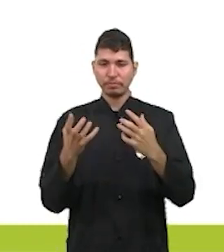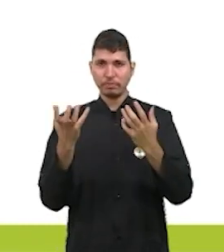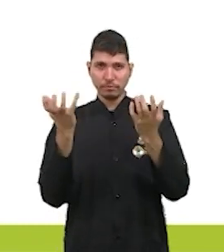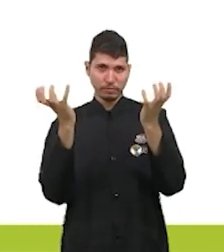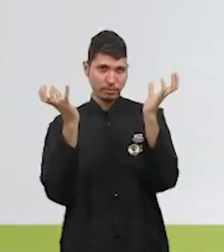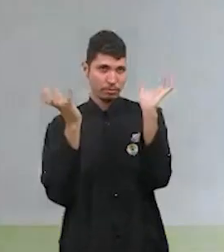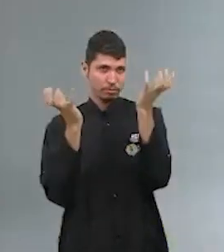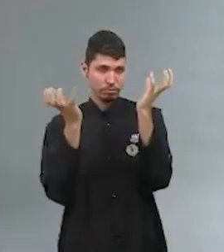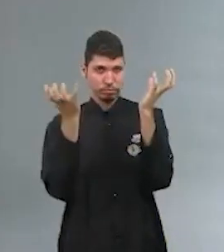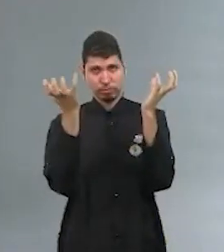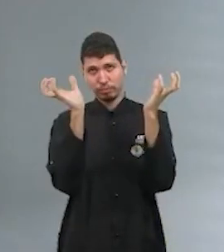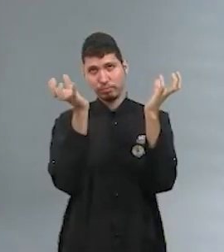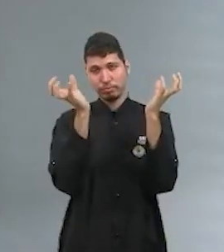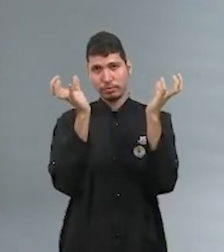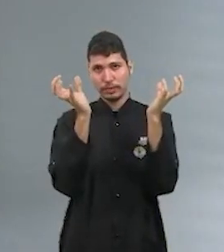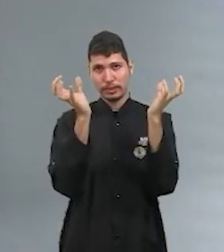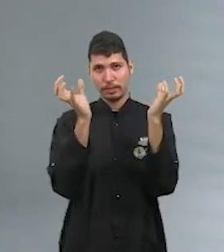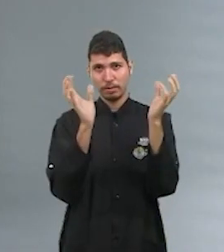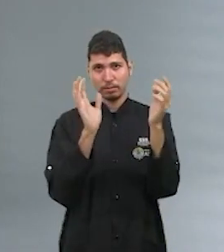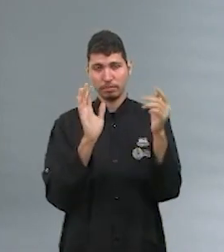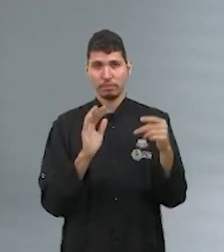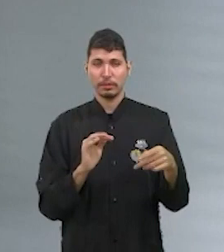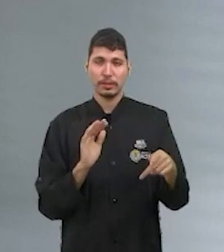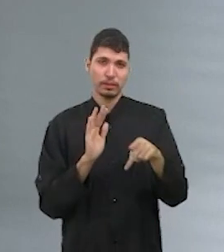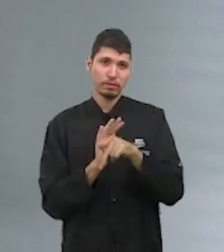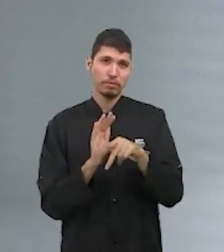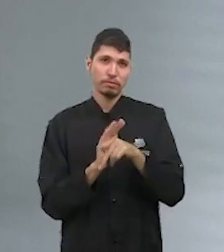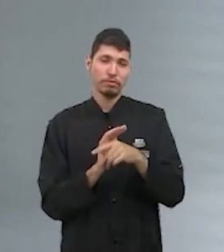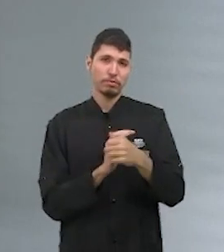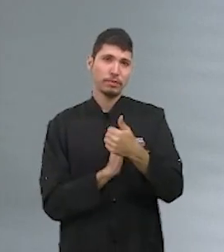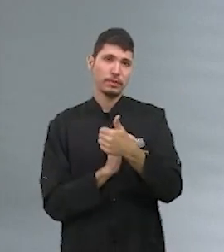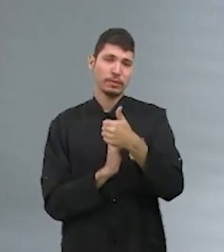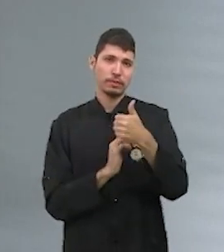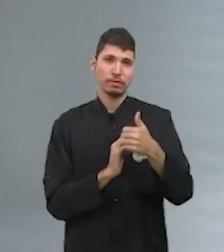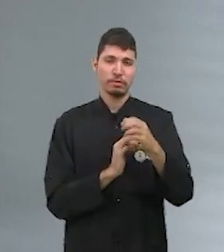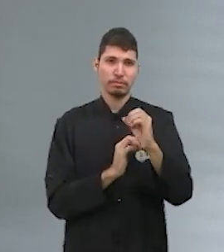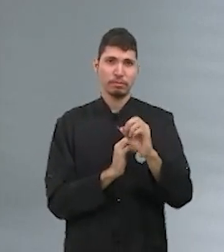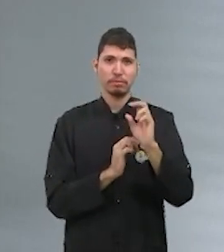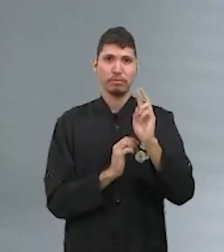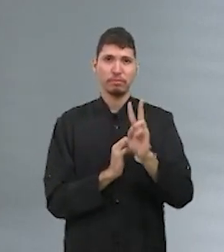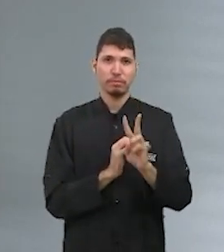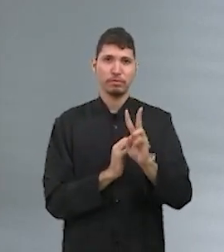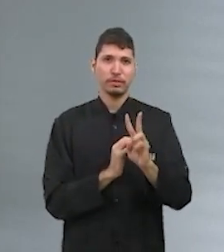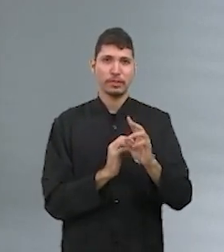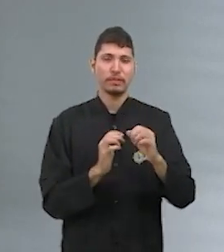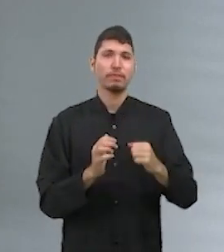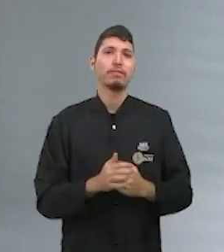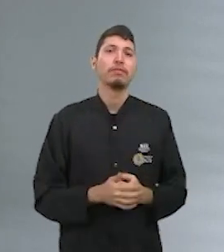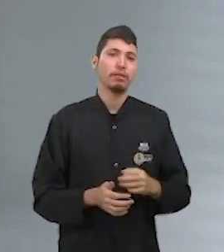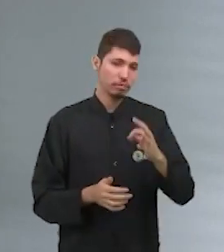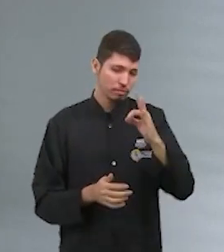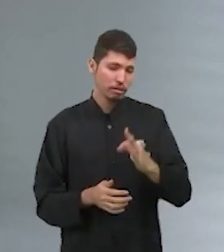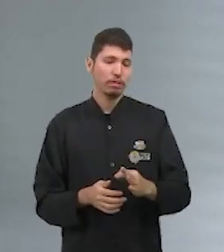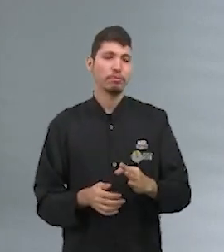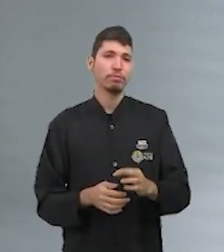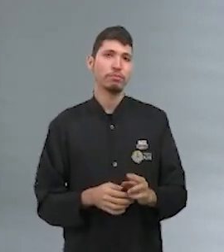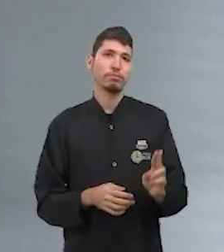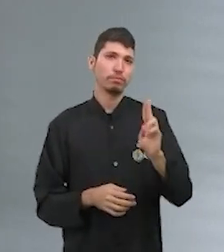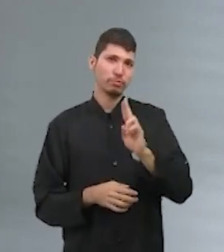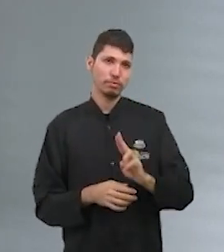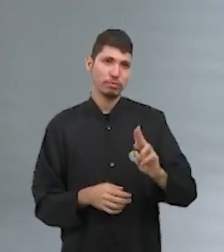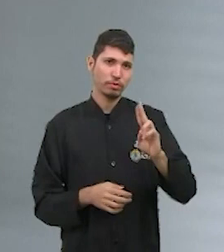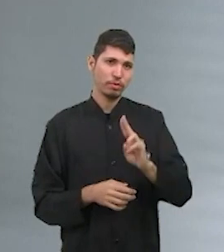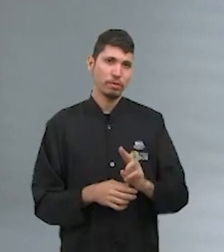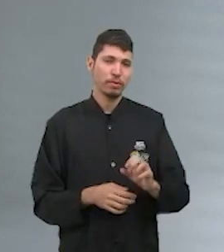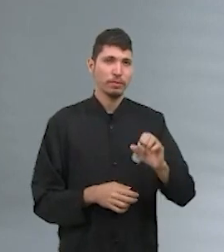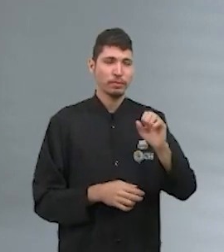volts. Então, nesse caso, seria ideal ligar em série por conta que vai ser dividido para as